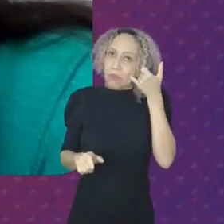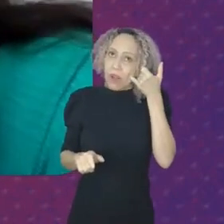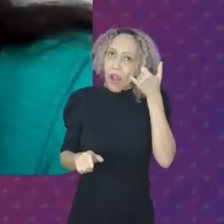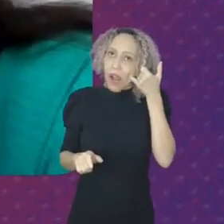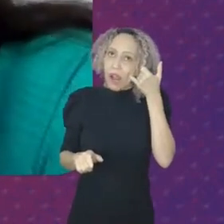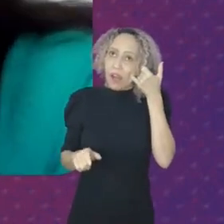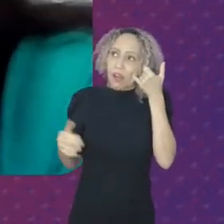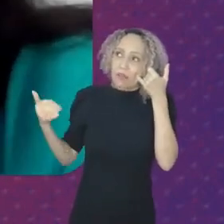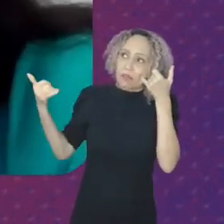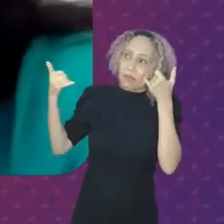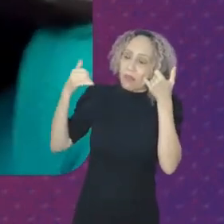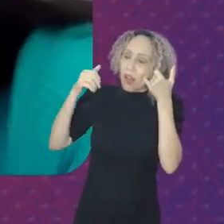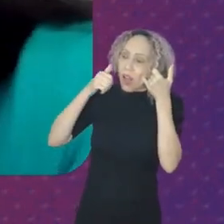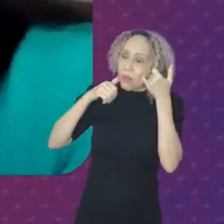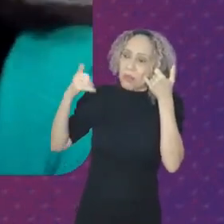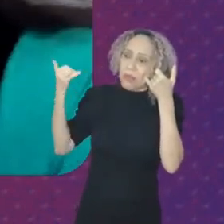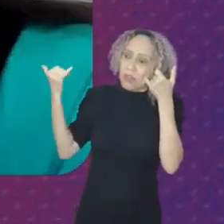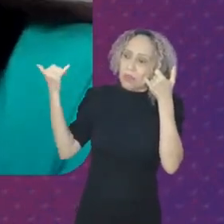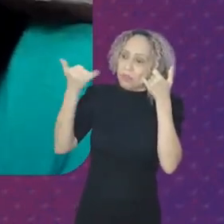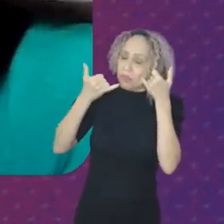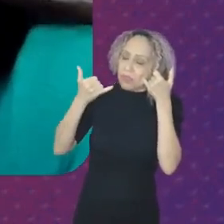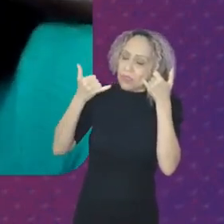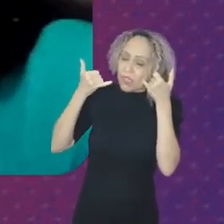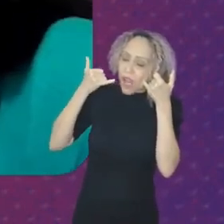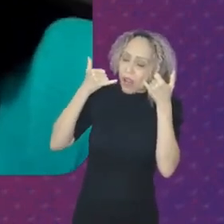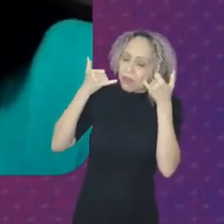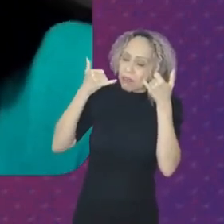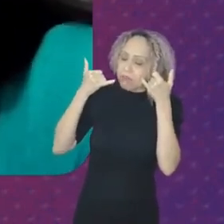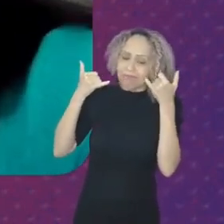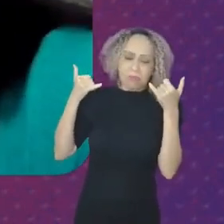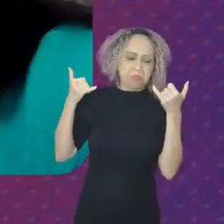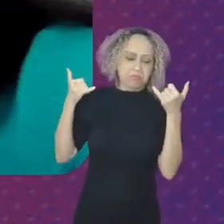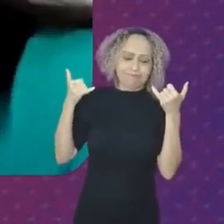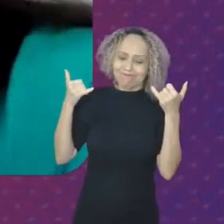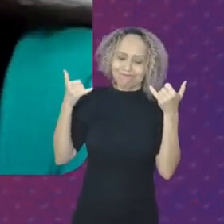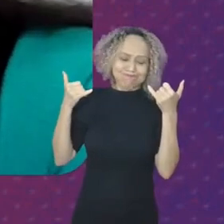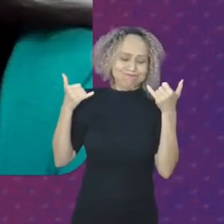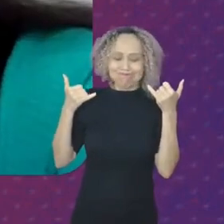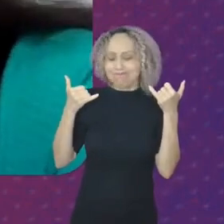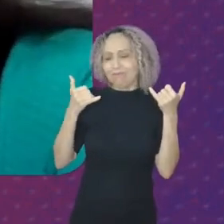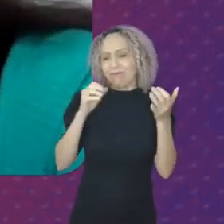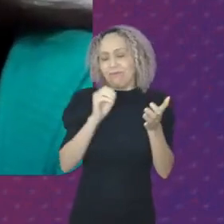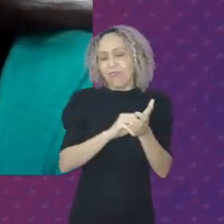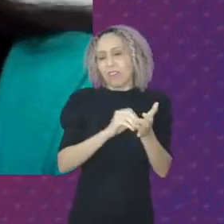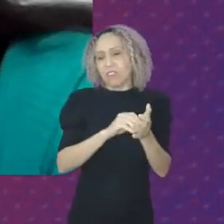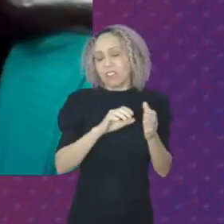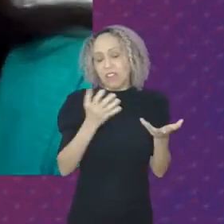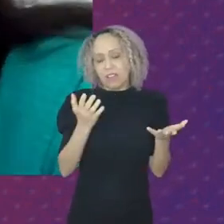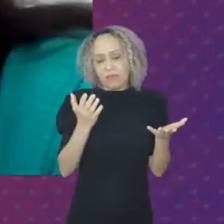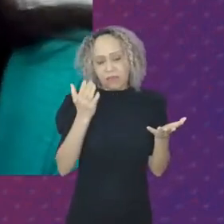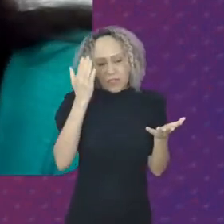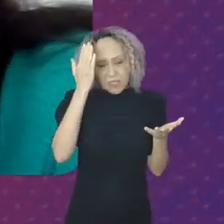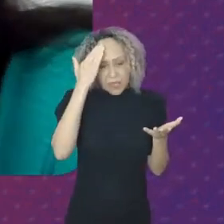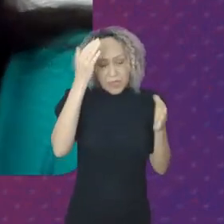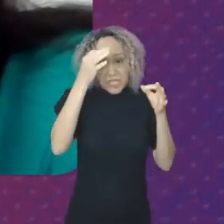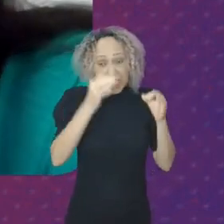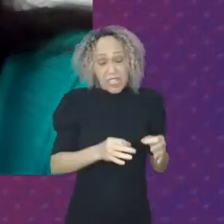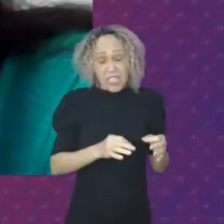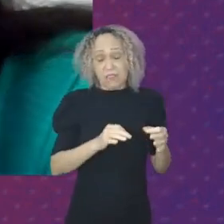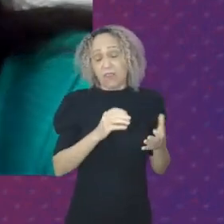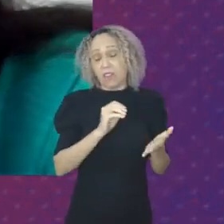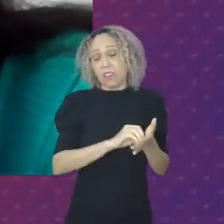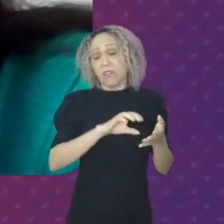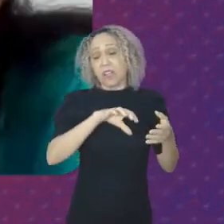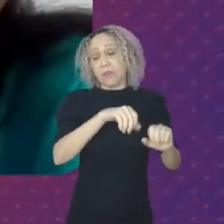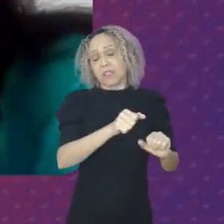ela precisa ser periódica, constante, mas não havia capacitação específica para o Ligue 180, para o atendimento